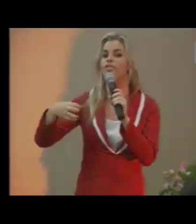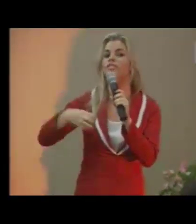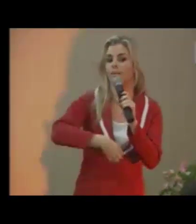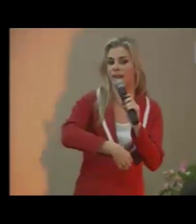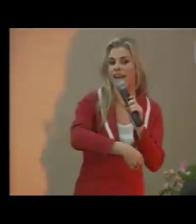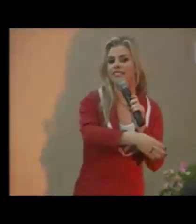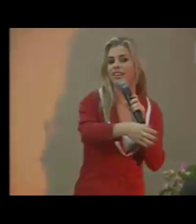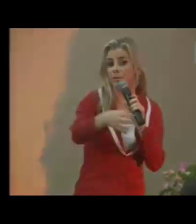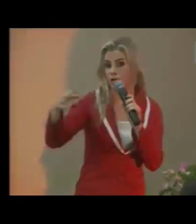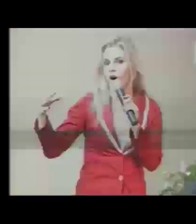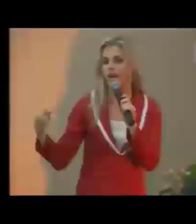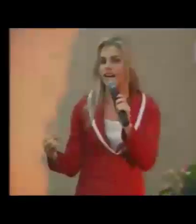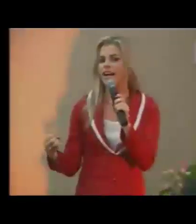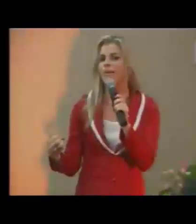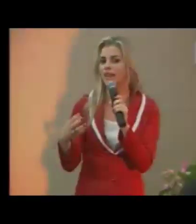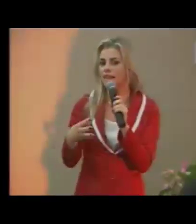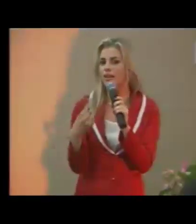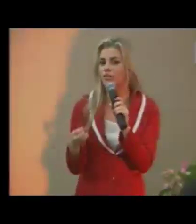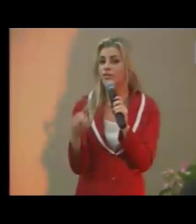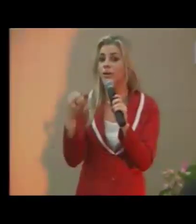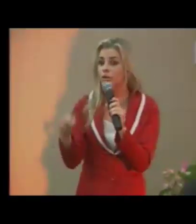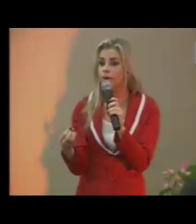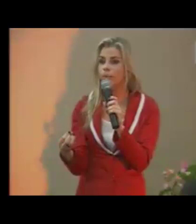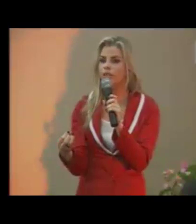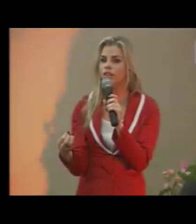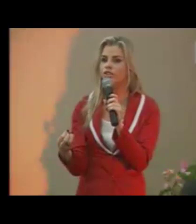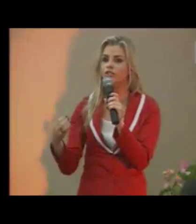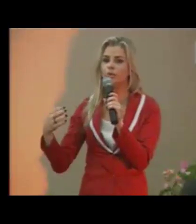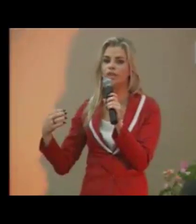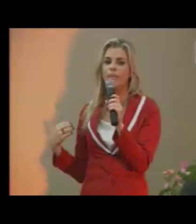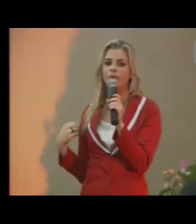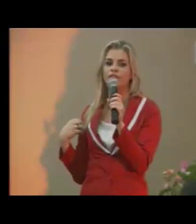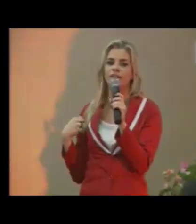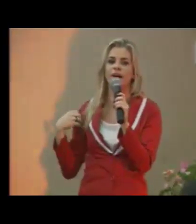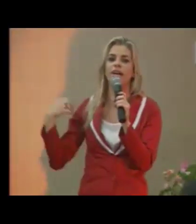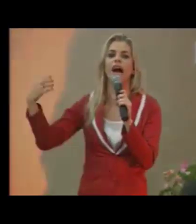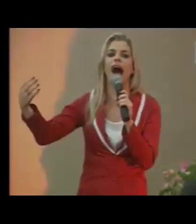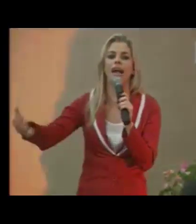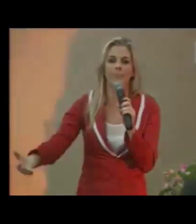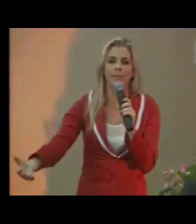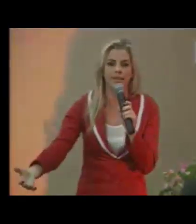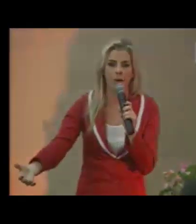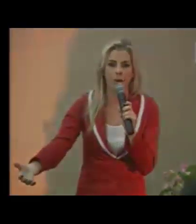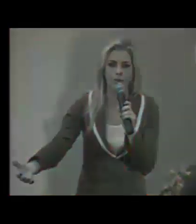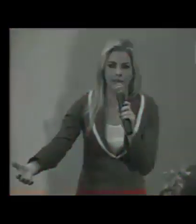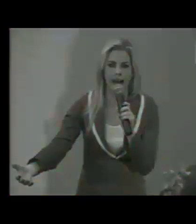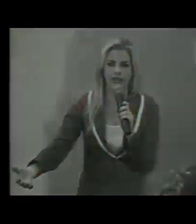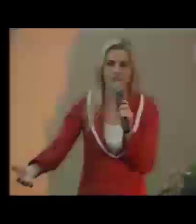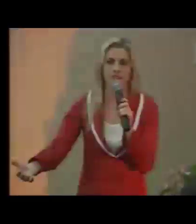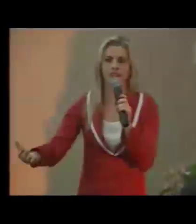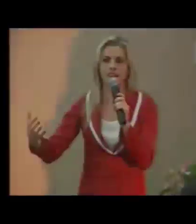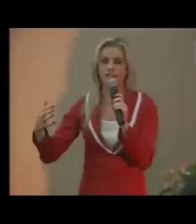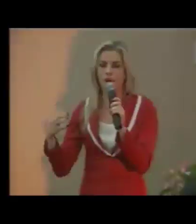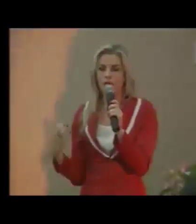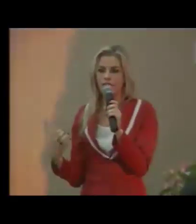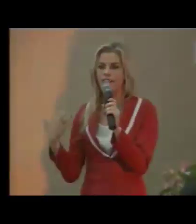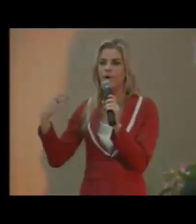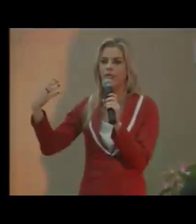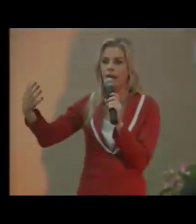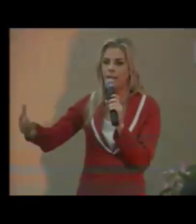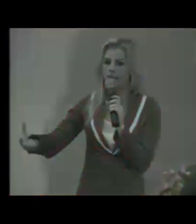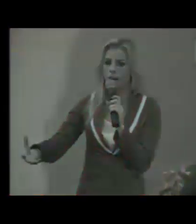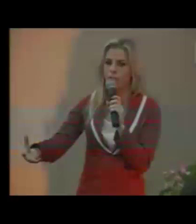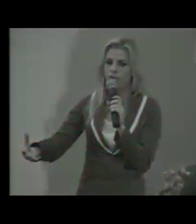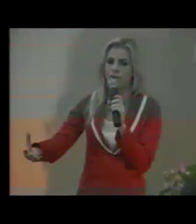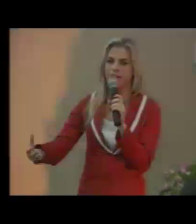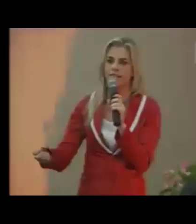realizarmos, mas efetivamente nós também realizaremos fora da Câmara, e inclusive é muito importante isso, porque aproxima a Câmara da comunidade.